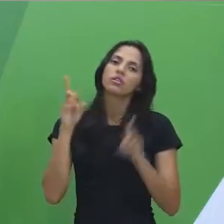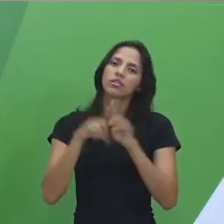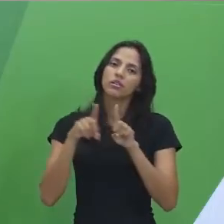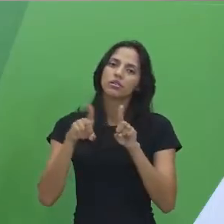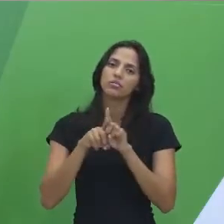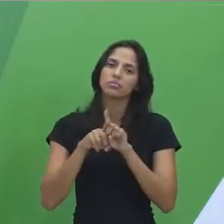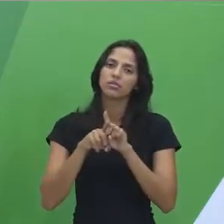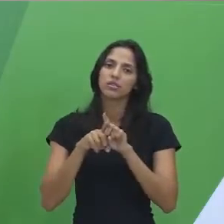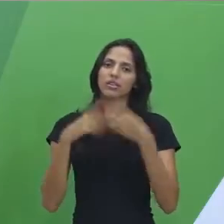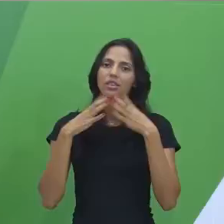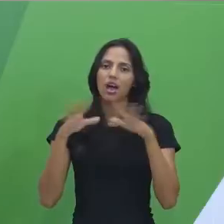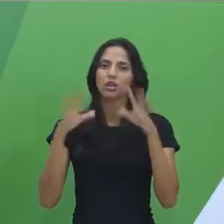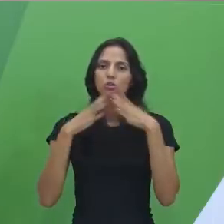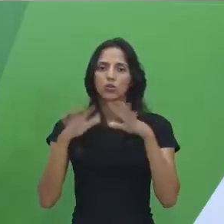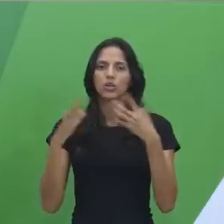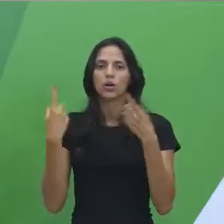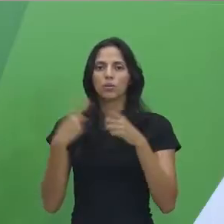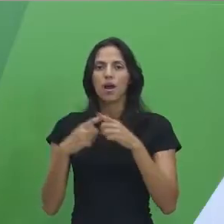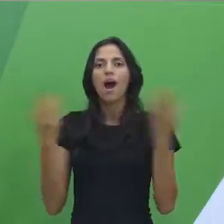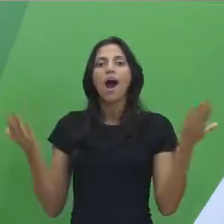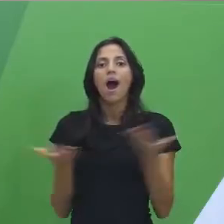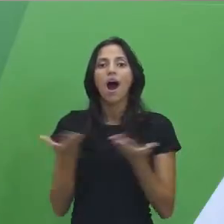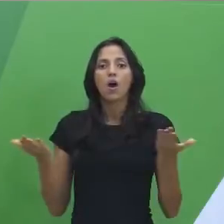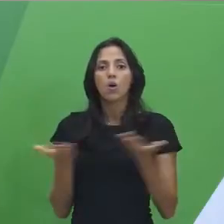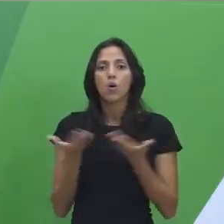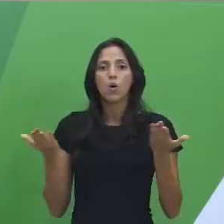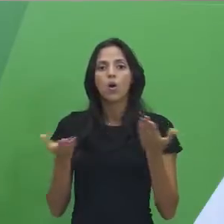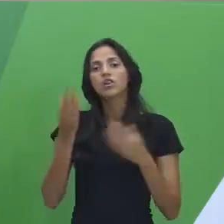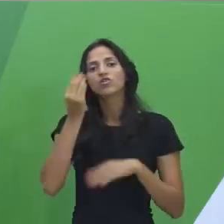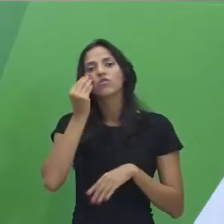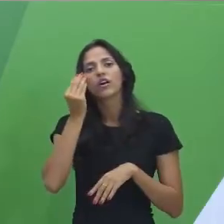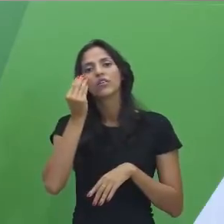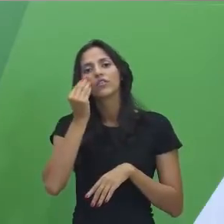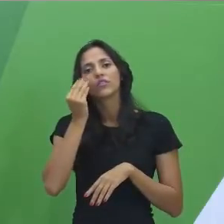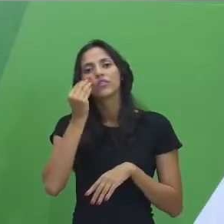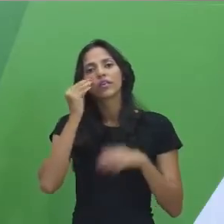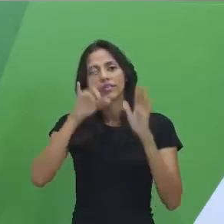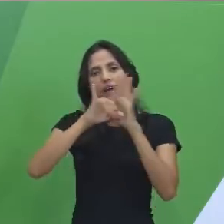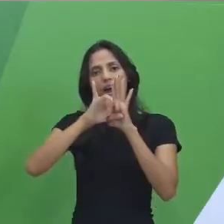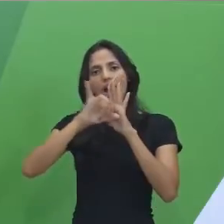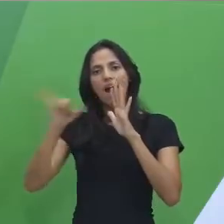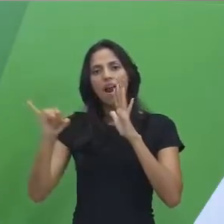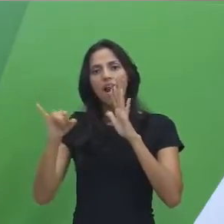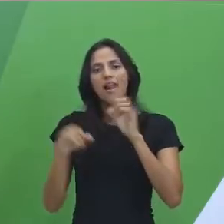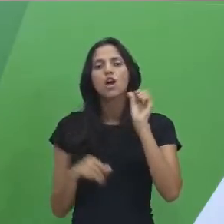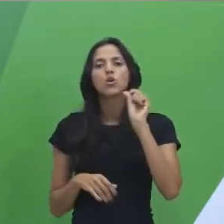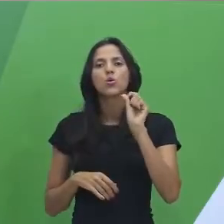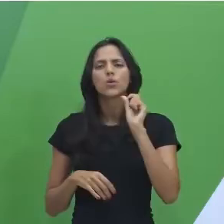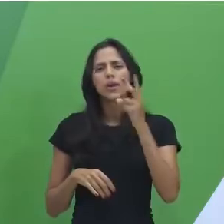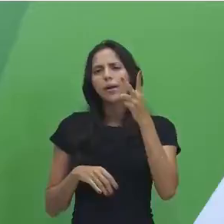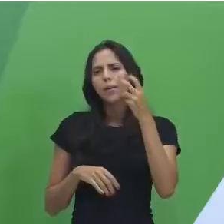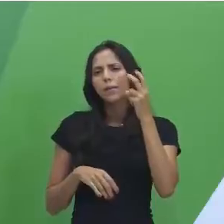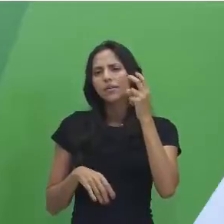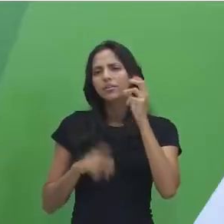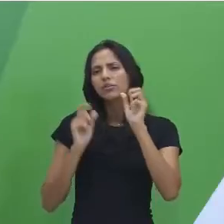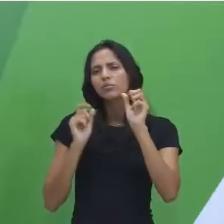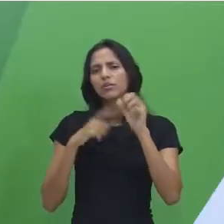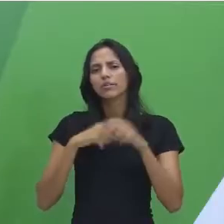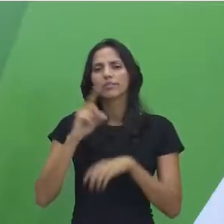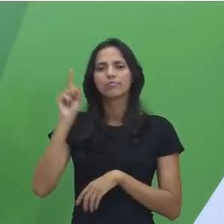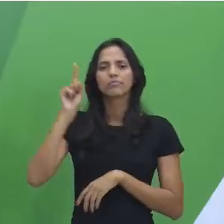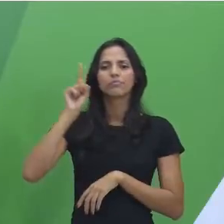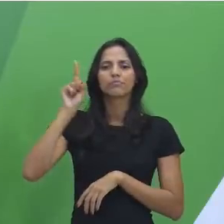da natureza. Vamos agora, continuando com as leis, nós temos algumas observações.